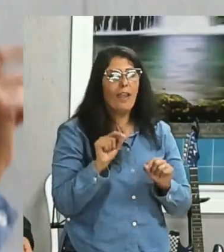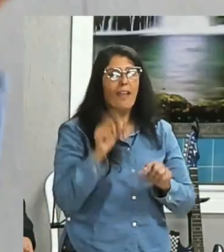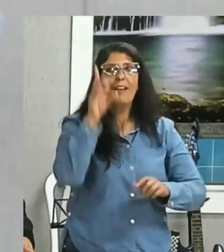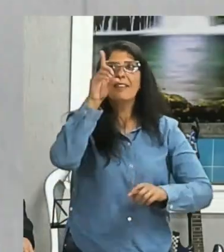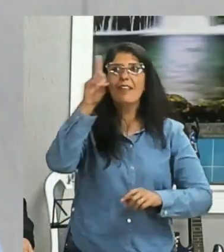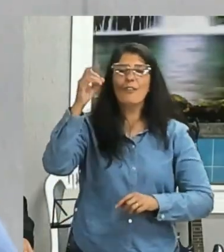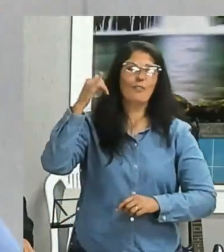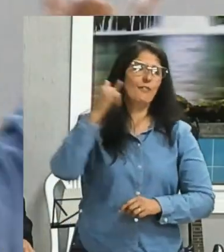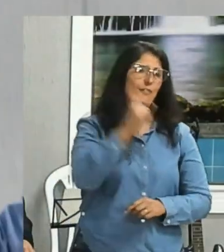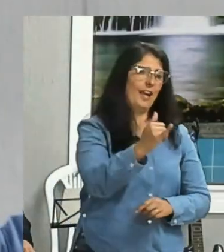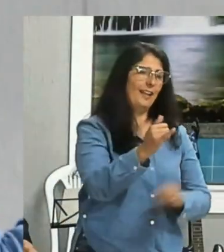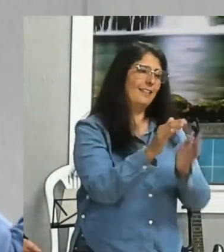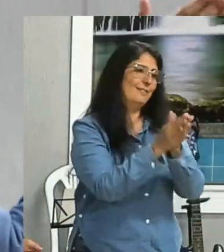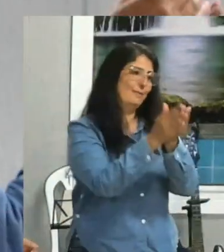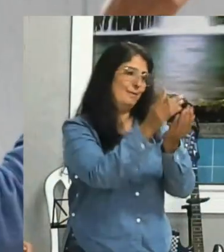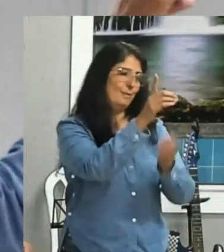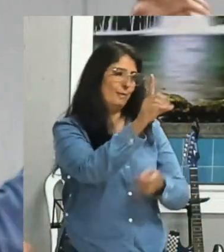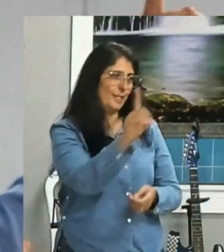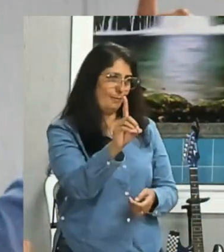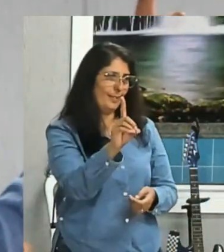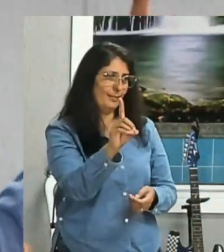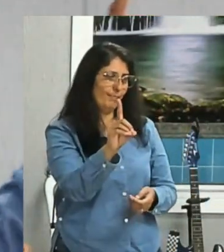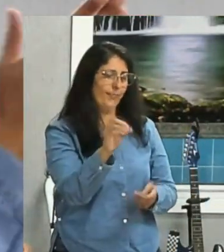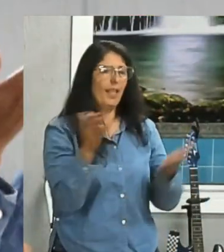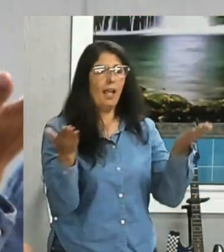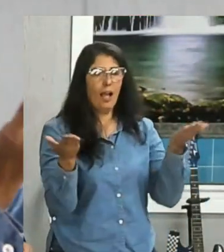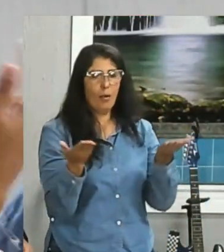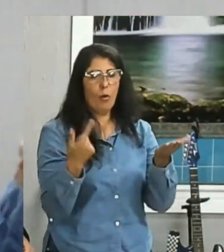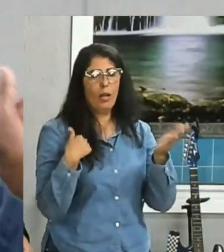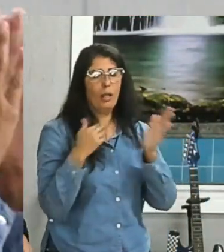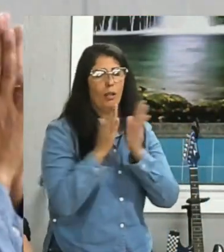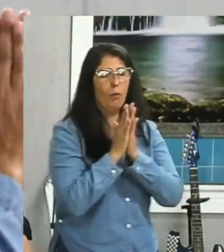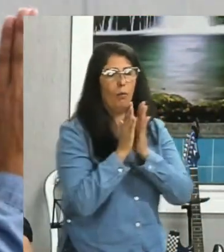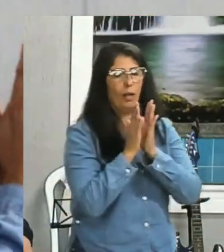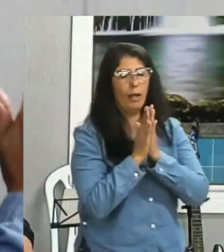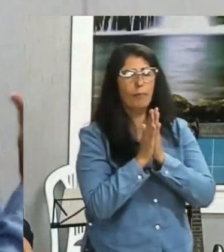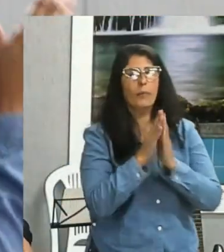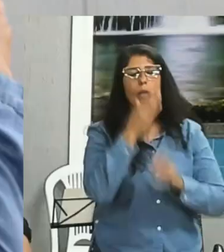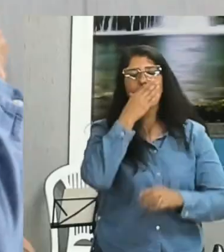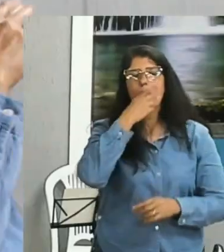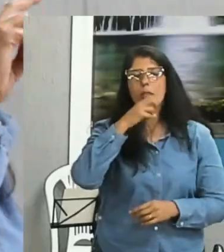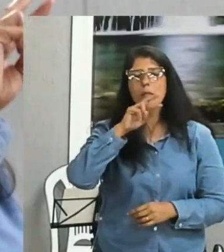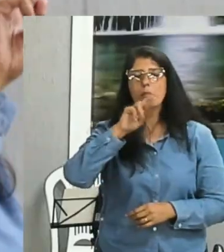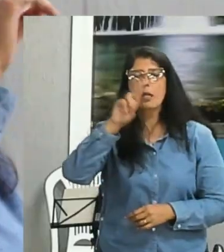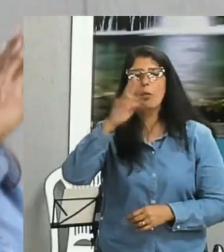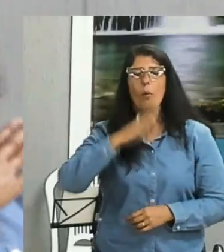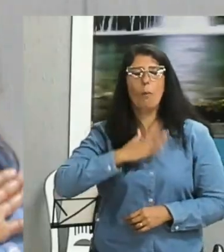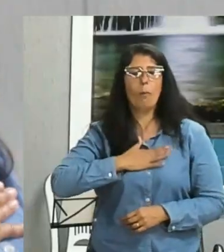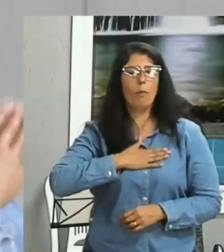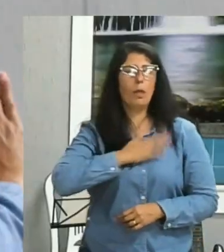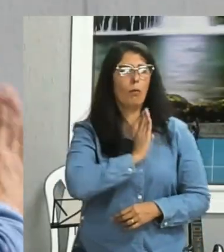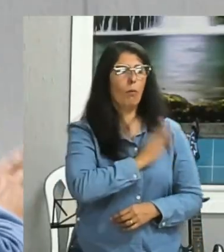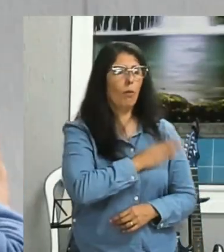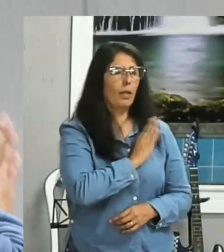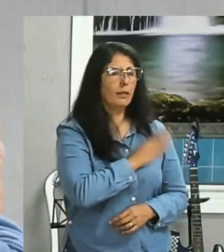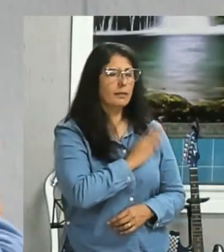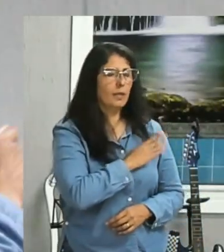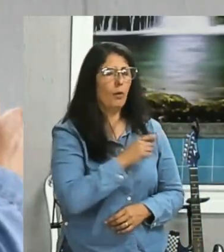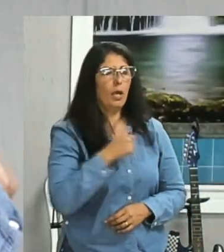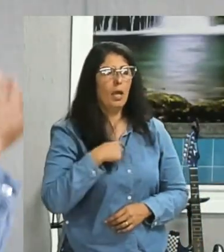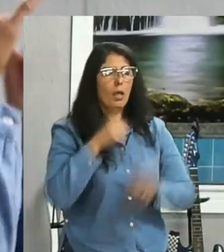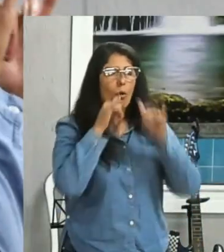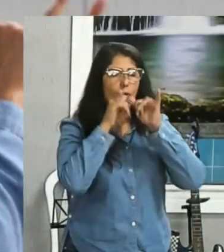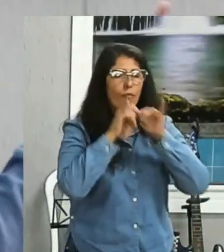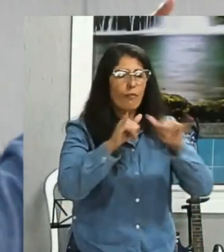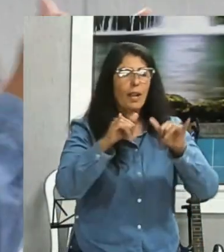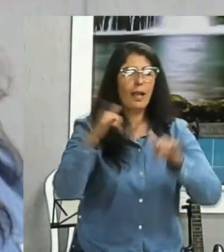do Senhor. Senhor, que o meditar do meu coração, que as palavras da minha boca e o meditar do